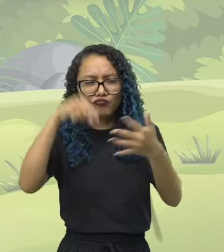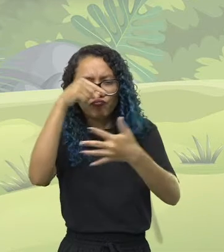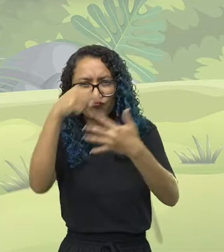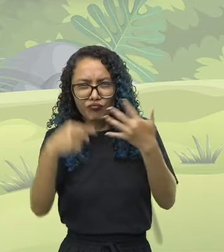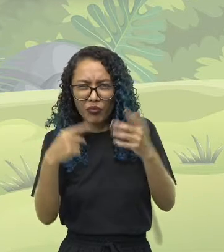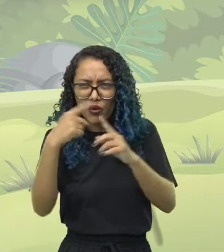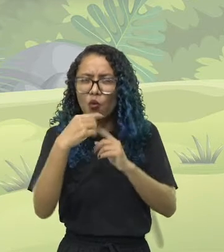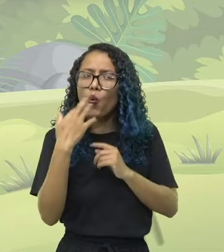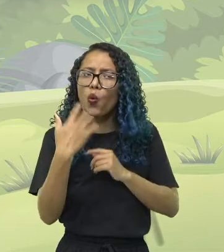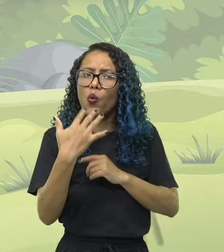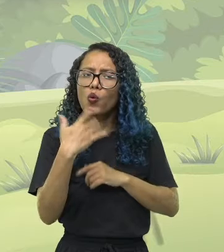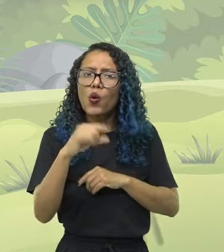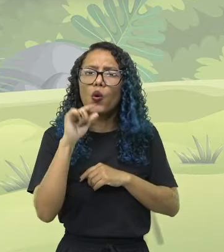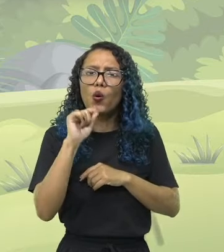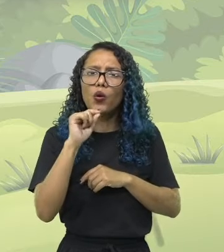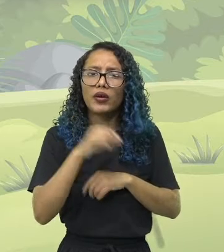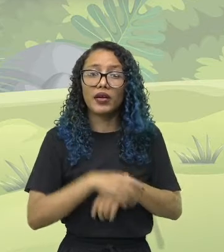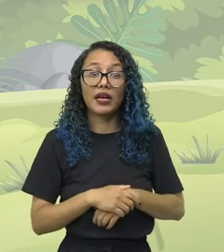além de